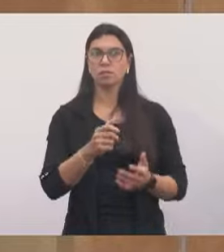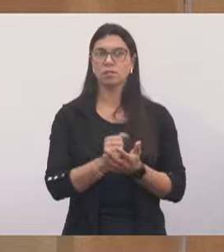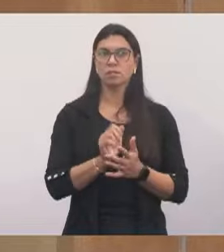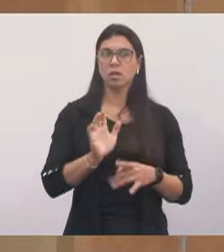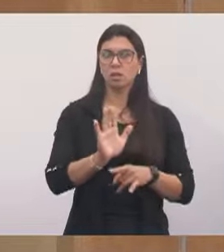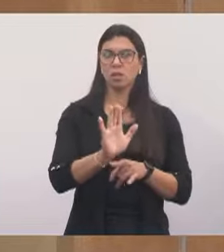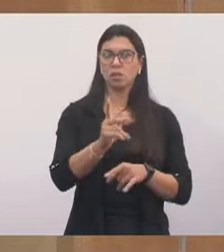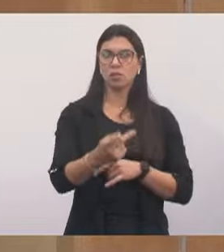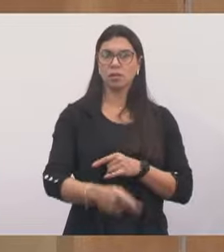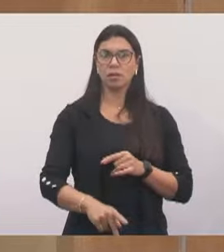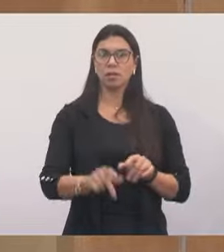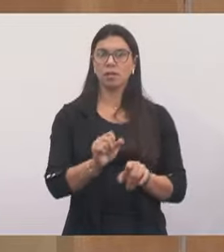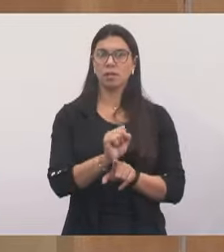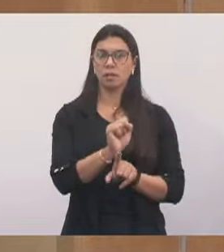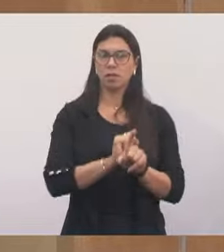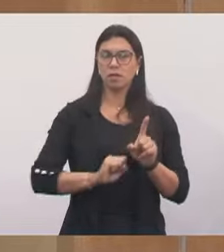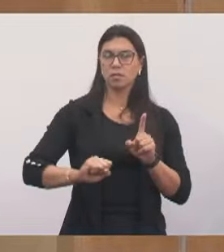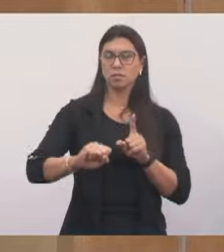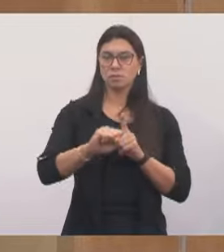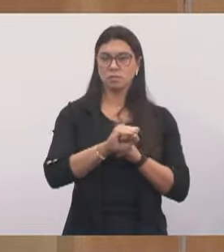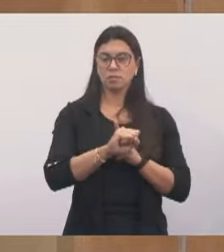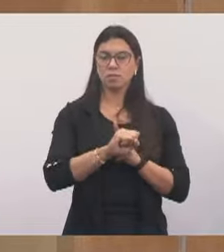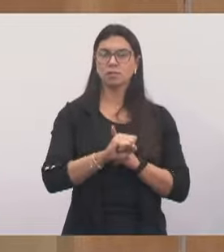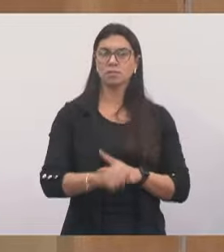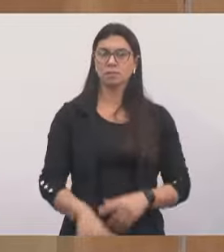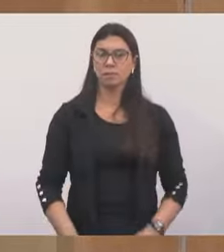cidade, não é, com foco à assistência social.